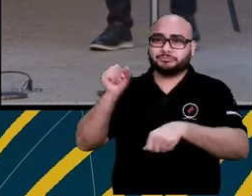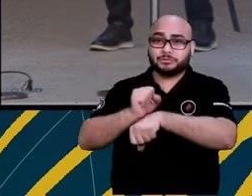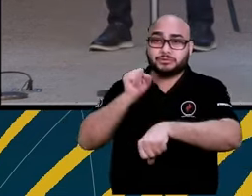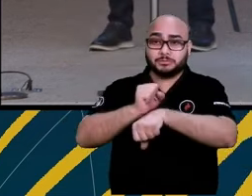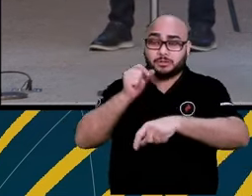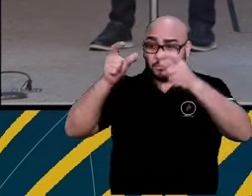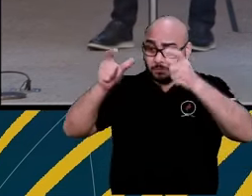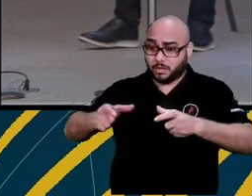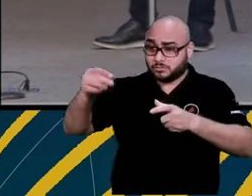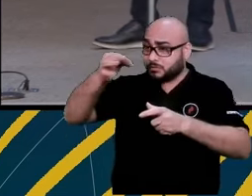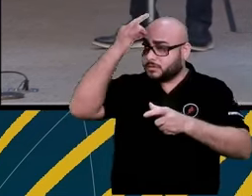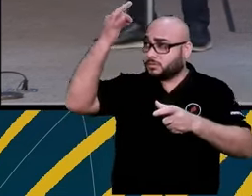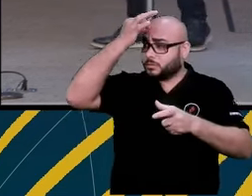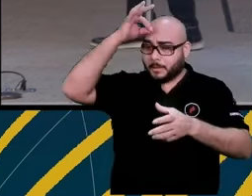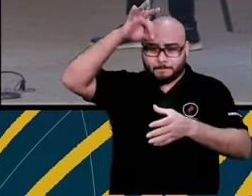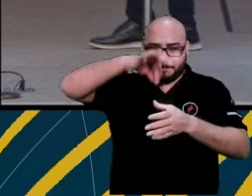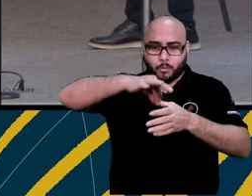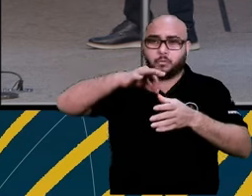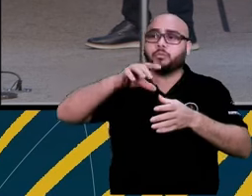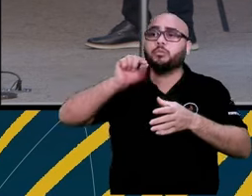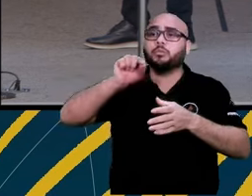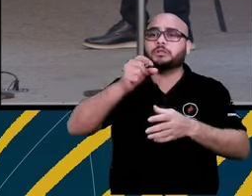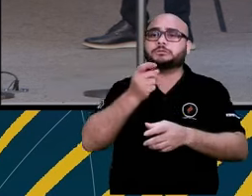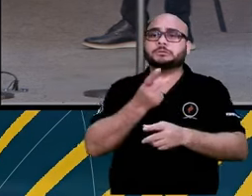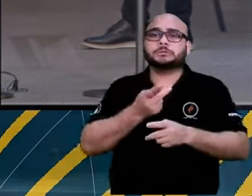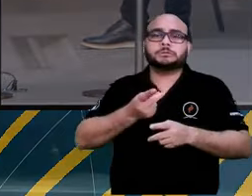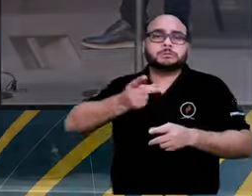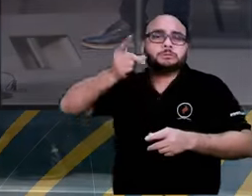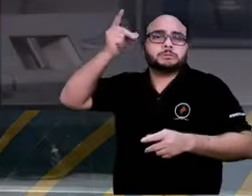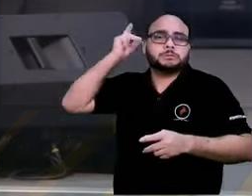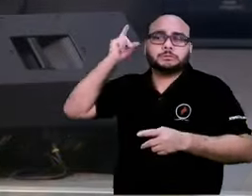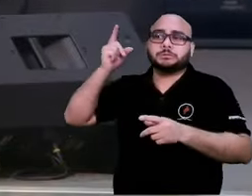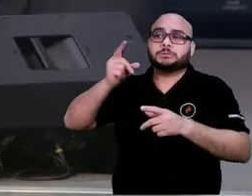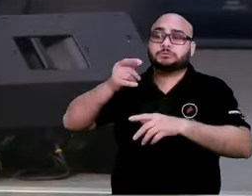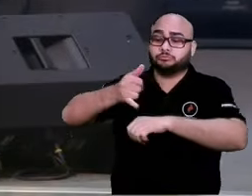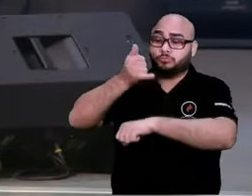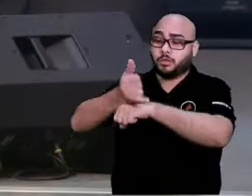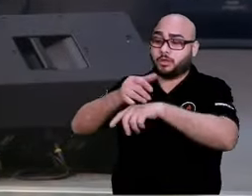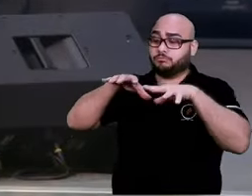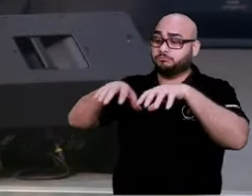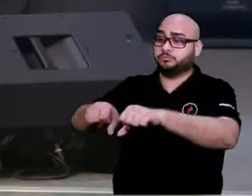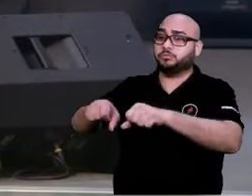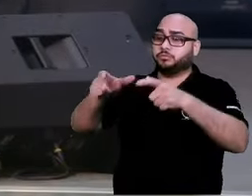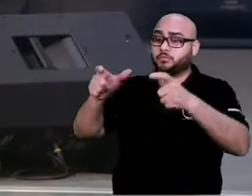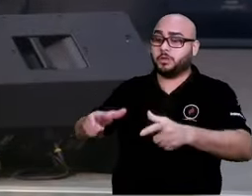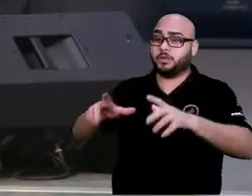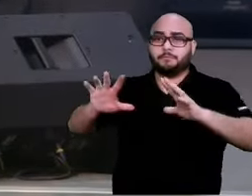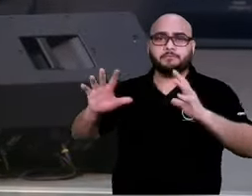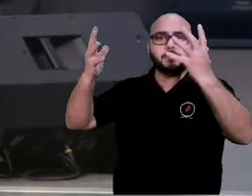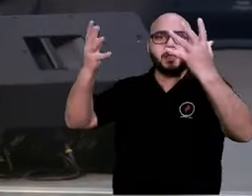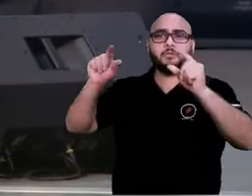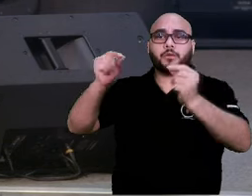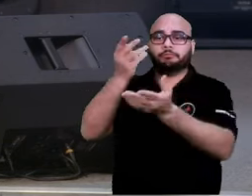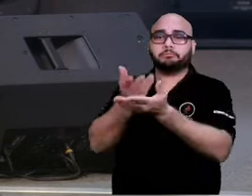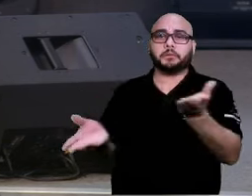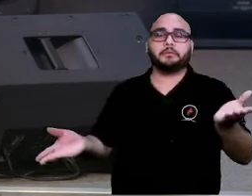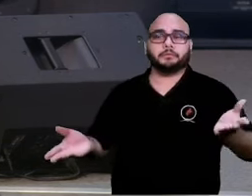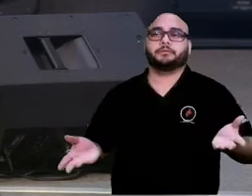há muito tempo eu te espero em Jerusalém. Tu abandonou as festas, abandonou os costumes,